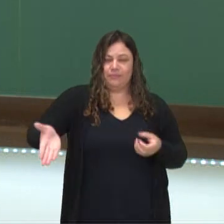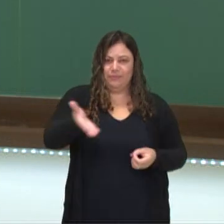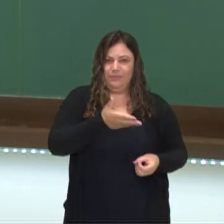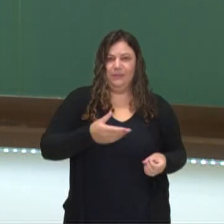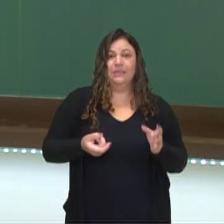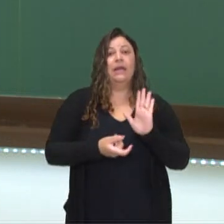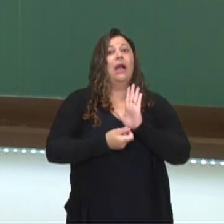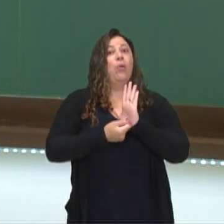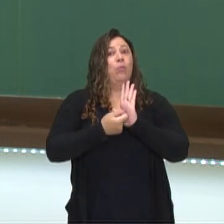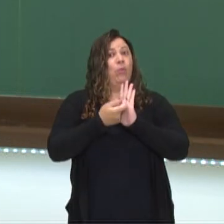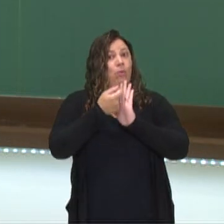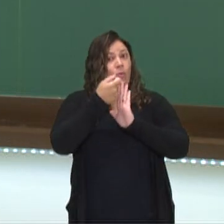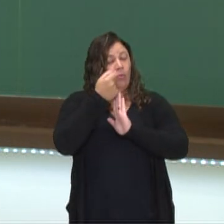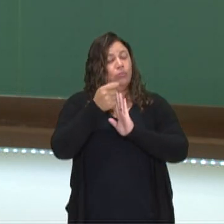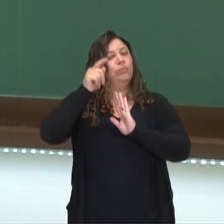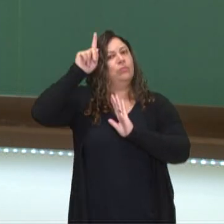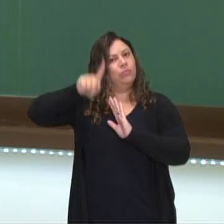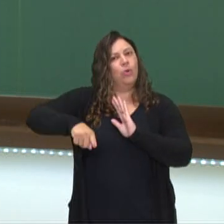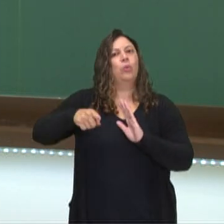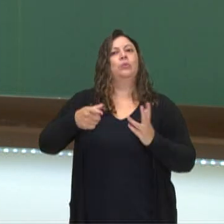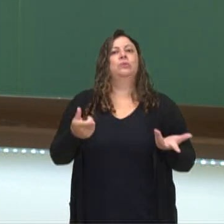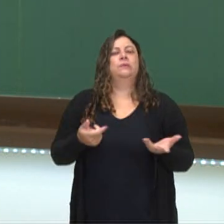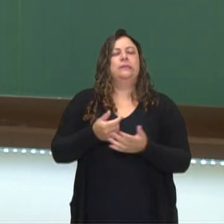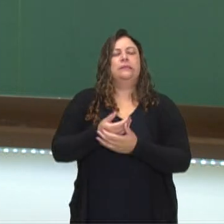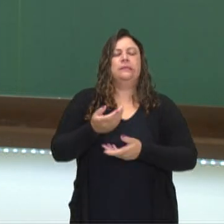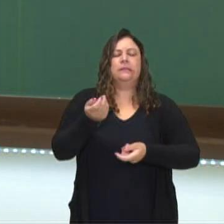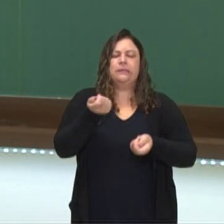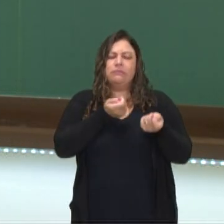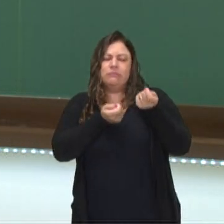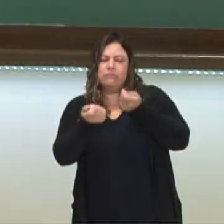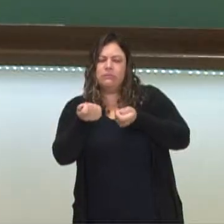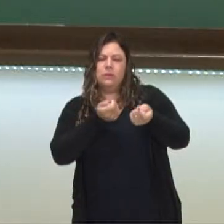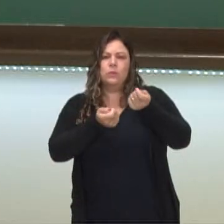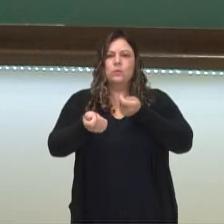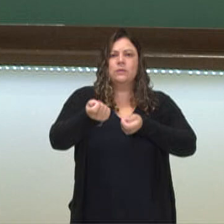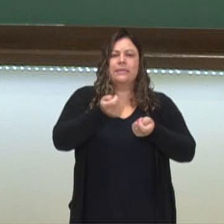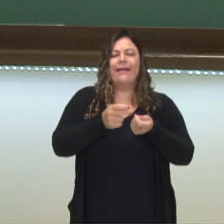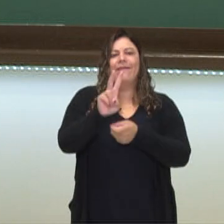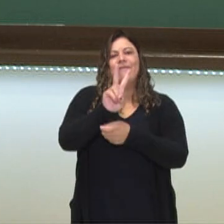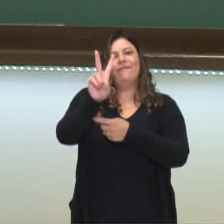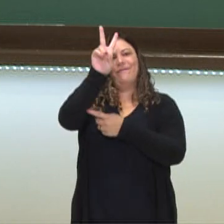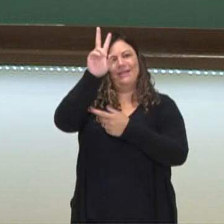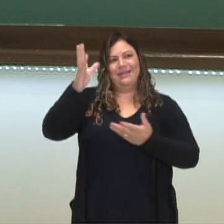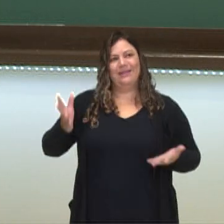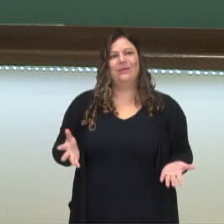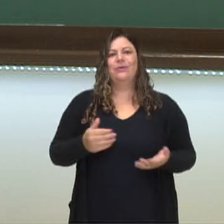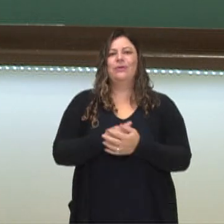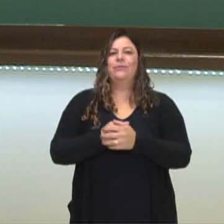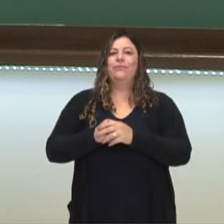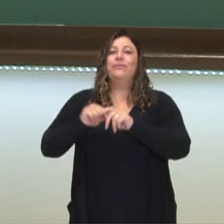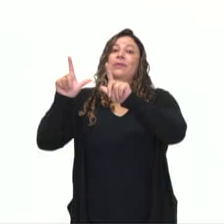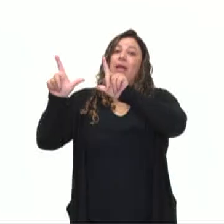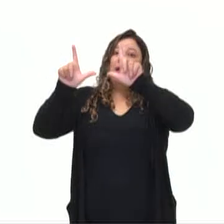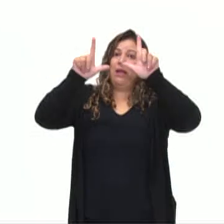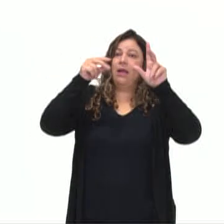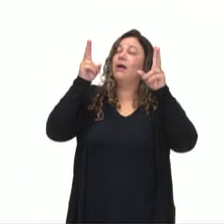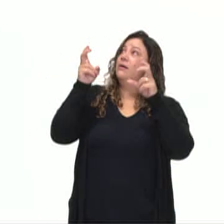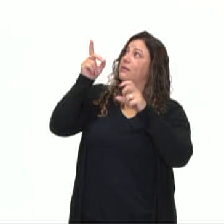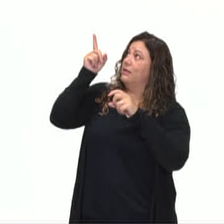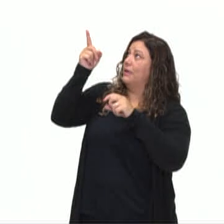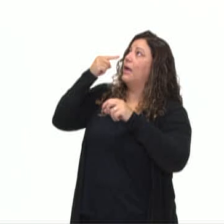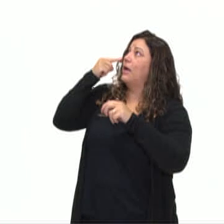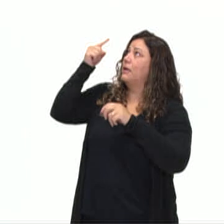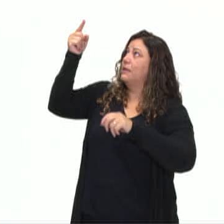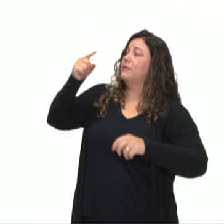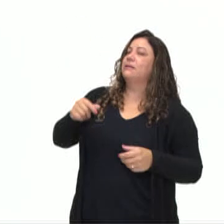de Valores, as bolsas onde se negociavam valores. A imagem que você vai ver do lado esquerdo da sua tela mostra a